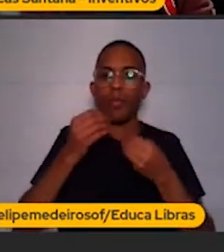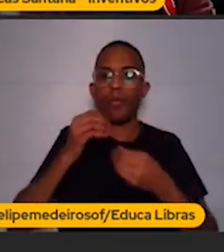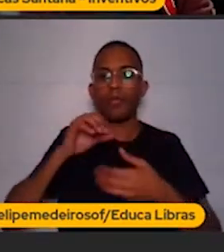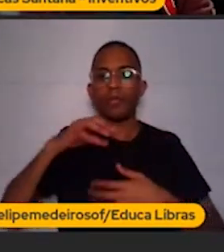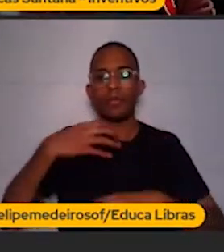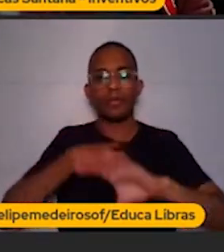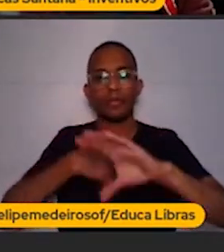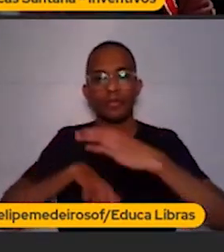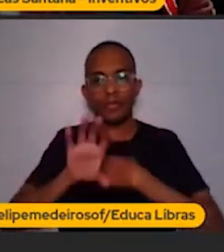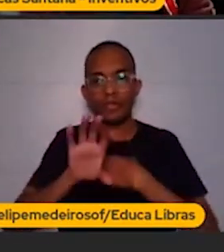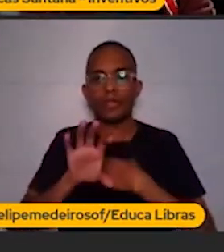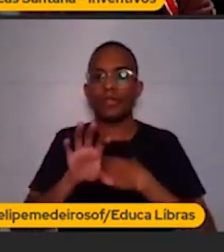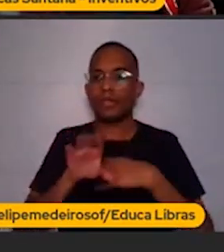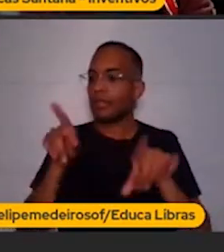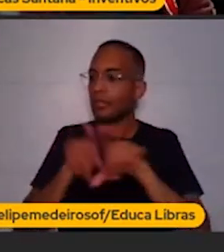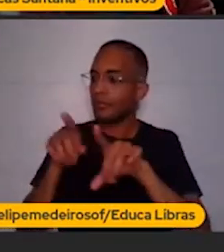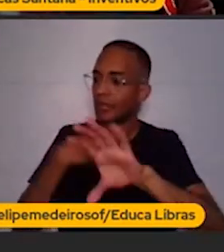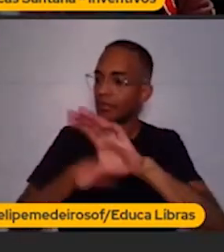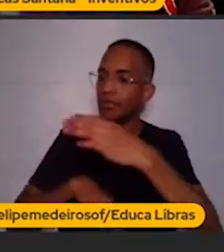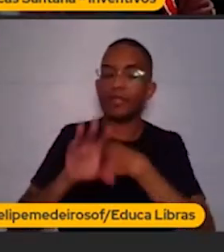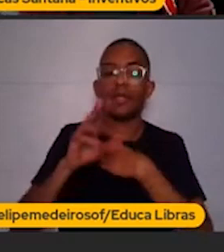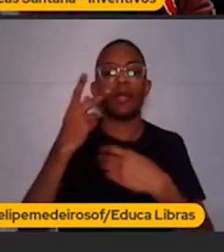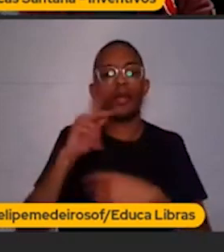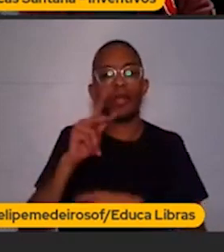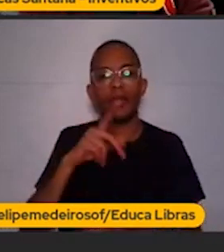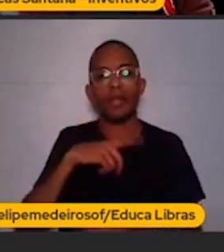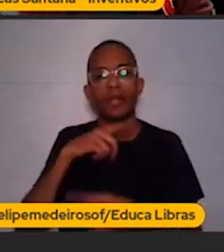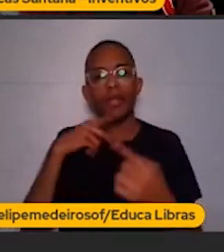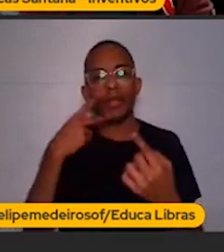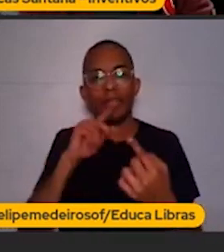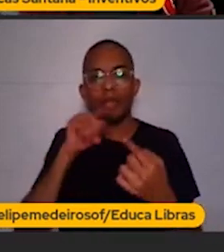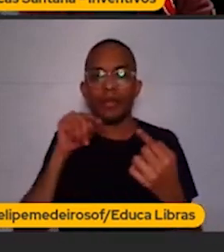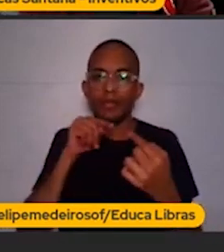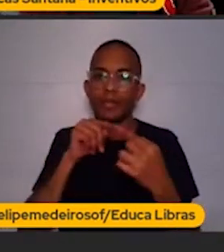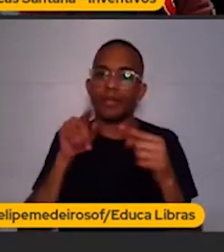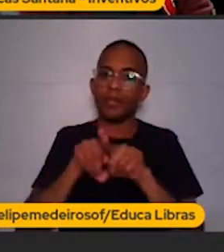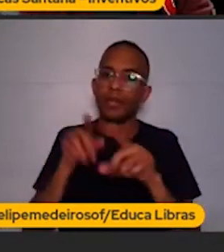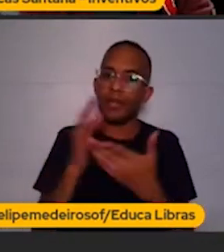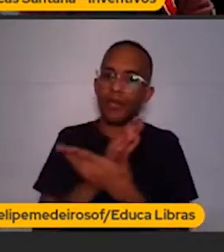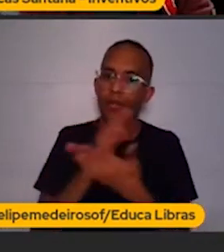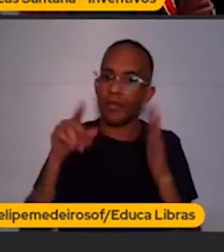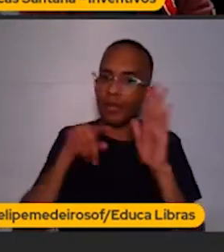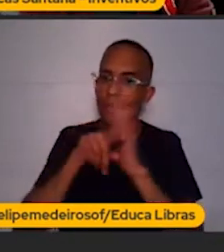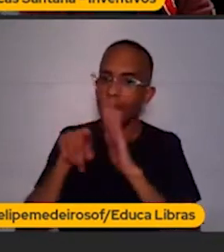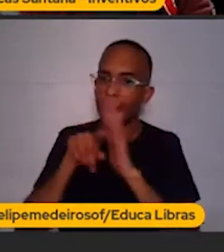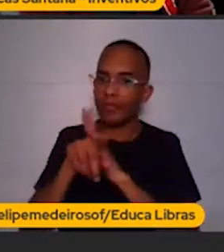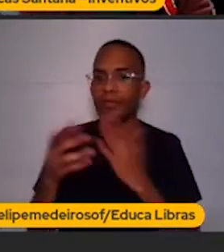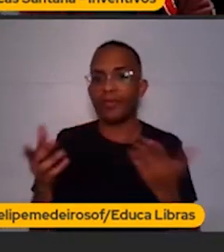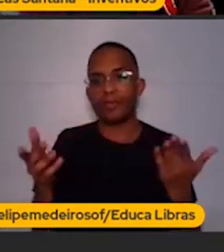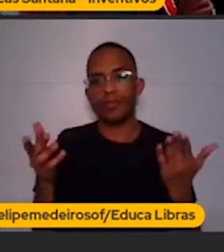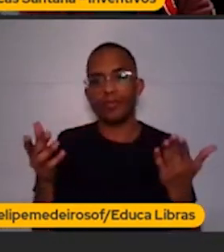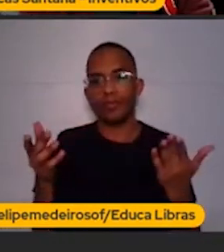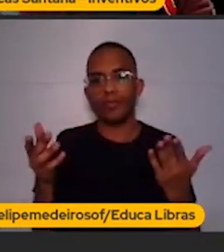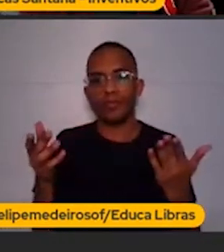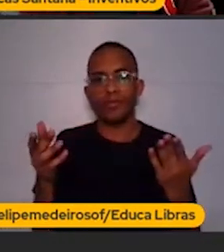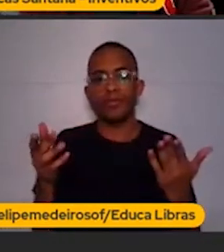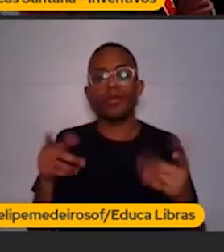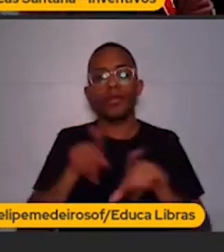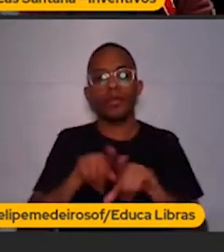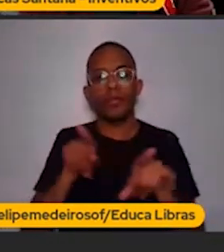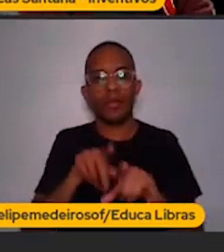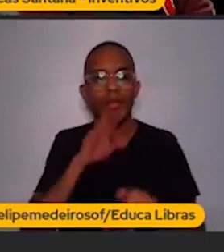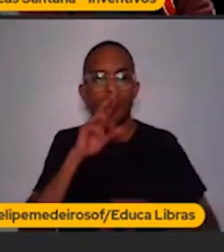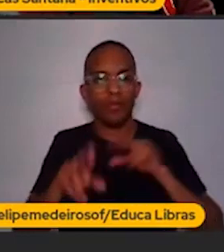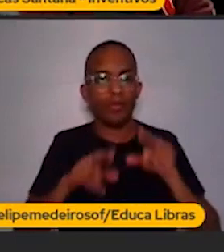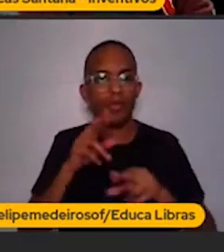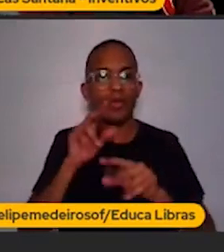Esse mapa de empatia, ele lhe dá um direcionamento de algumas perguntas que você precisa responder para si mesmo sobre o